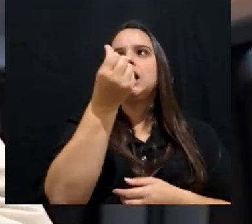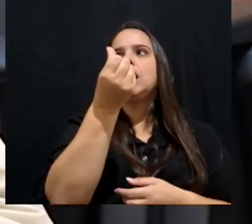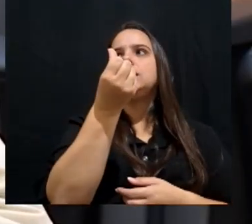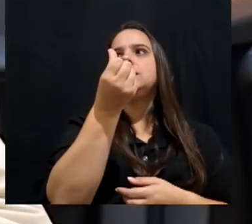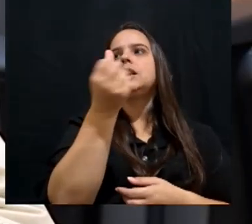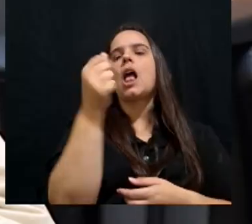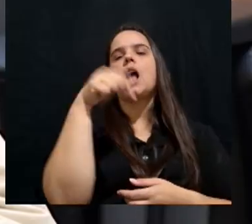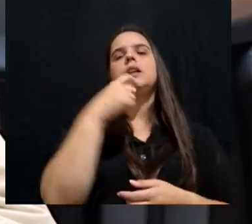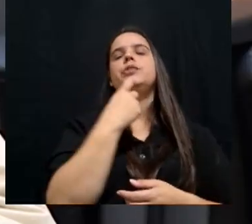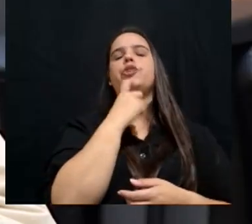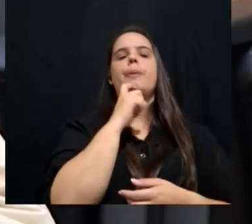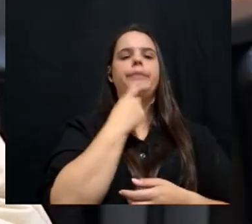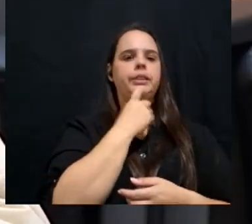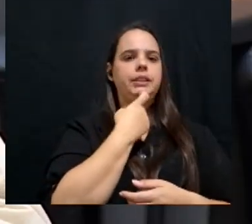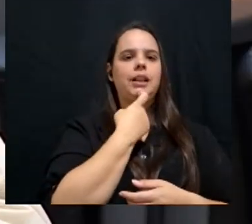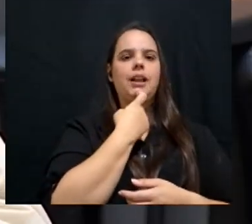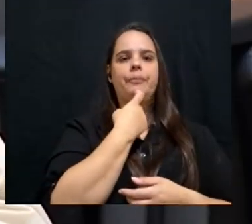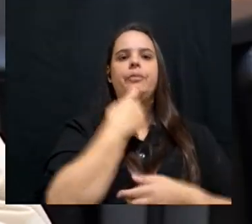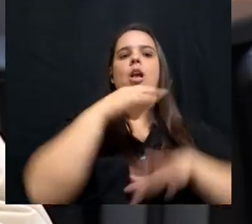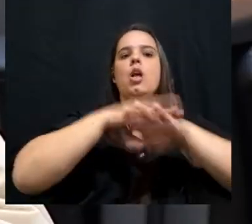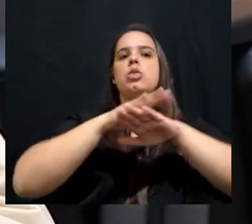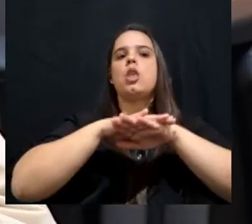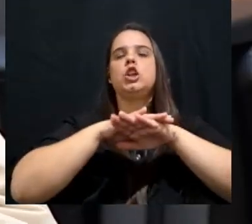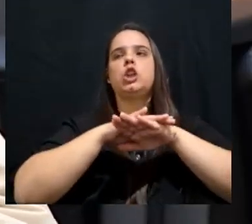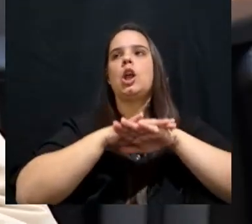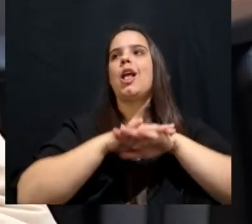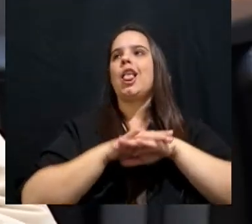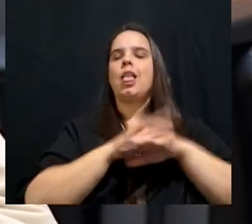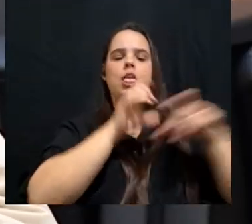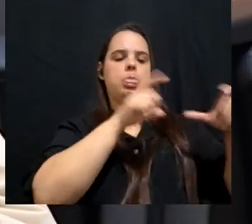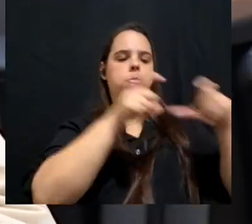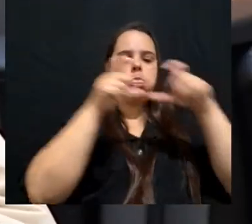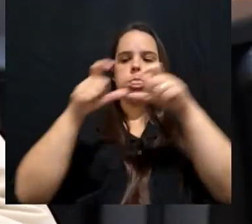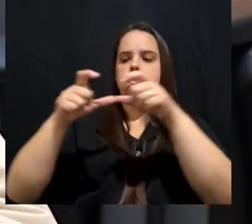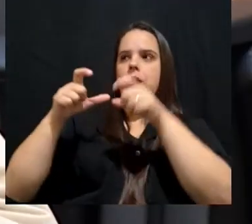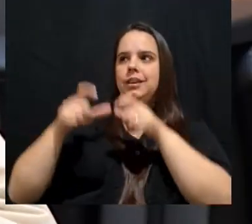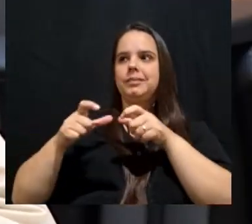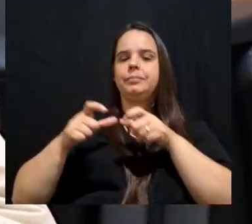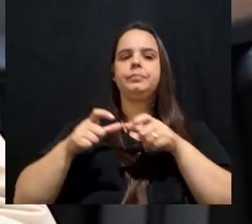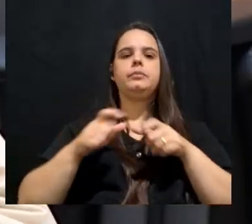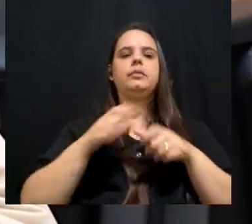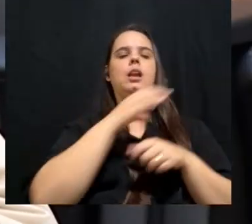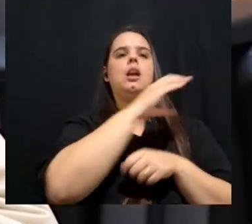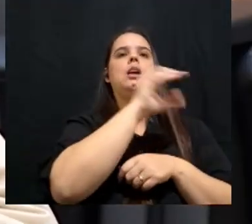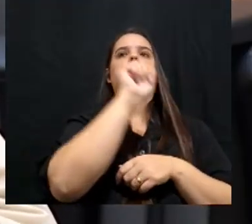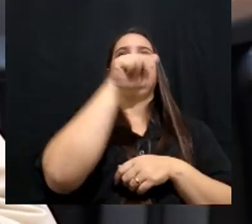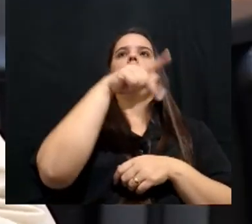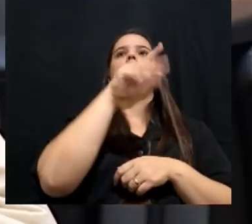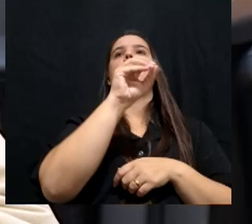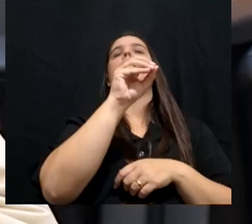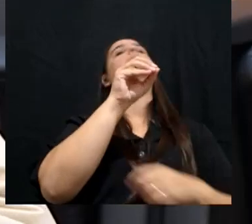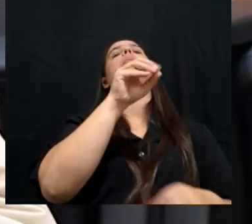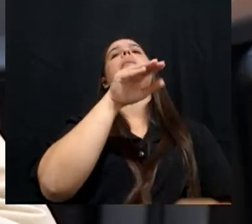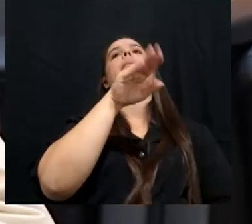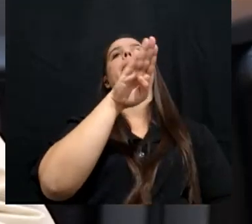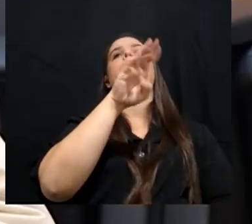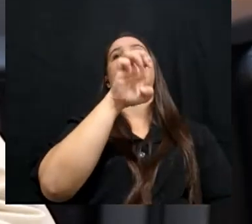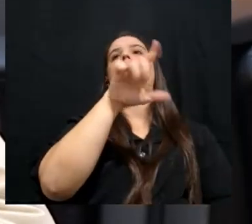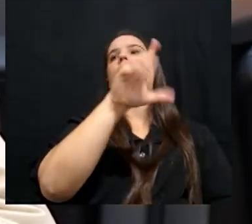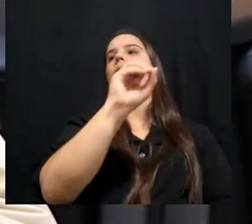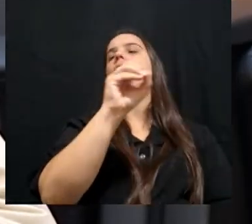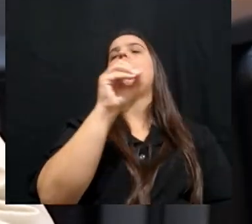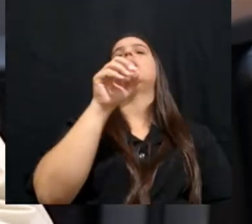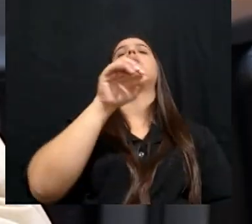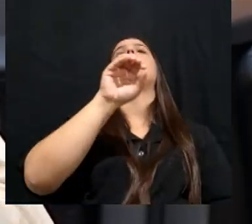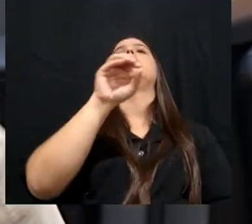gente colocou em vários pontos da cidade, né? São José, Campo Belo, Osiel, Cafezinho, Campo Grande,